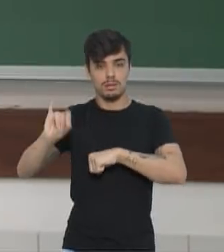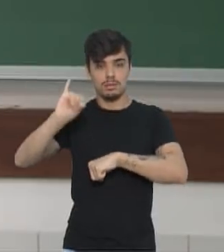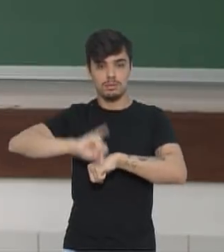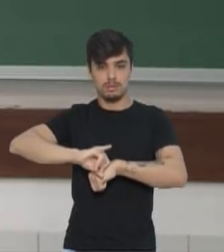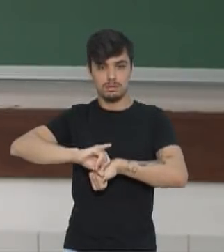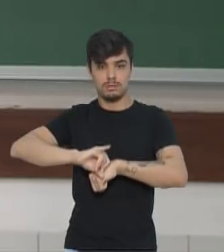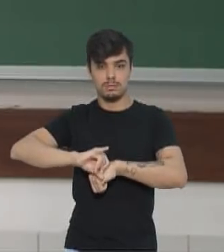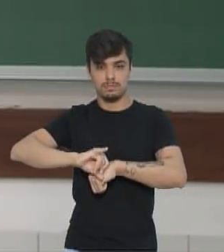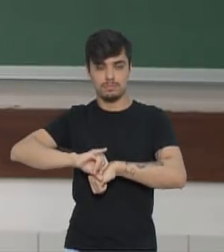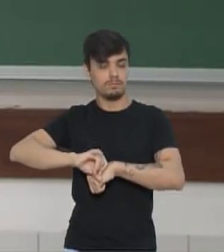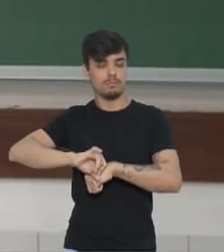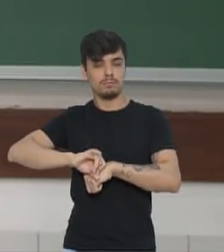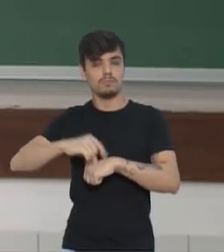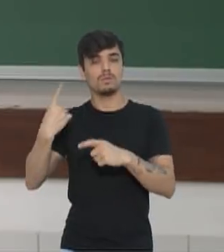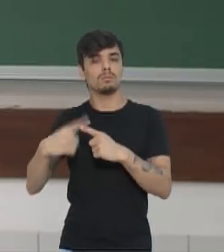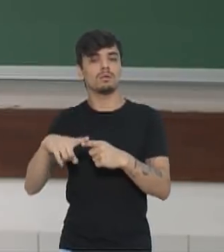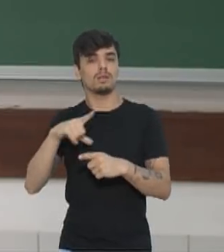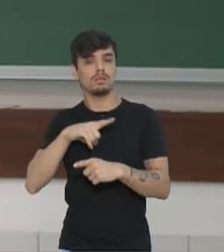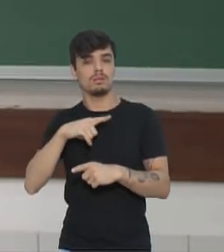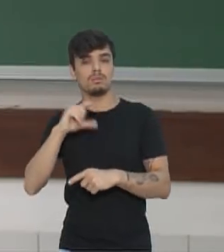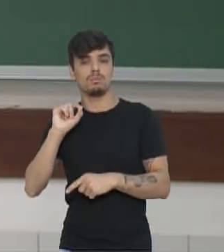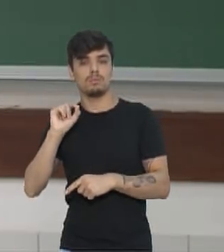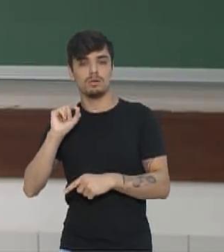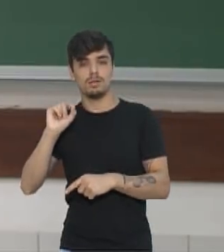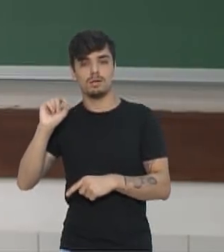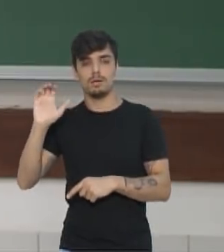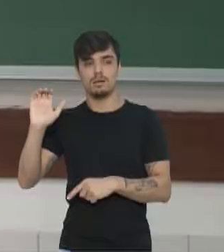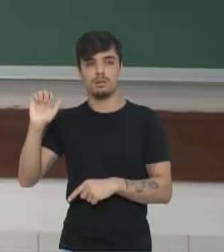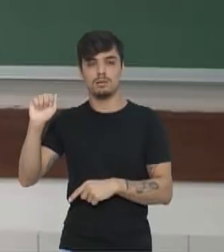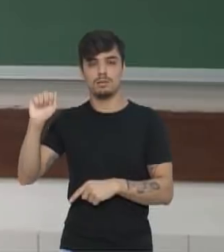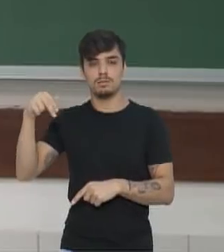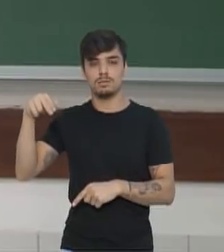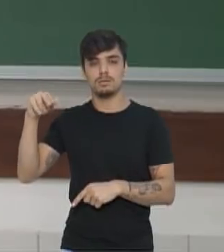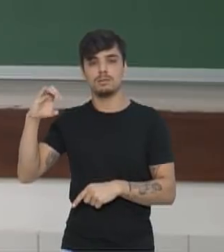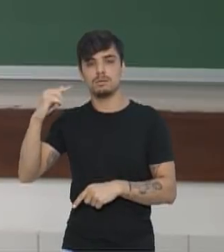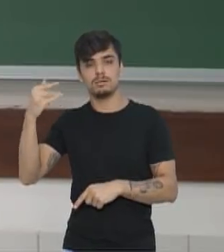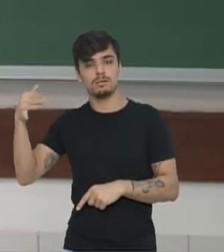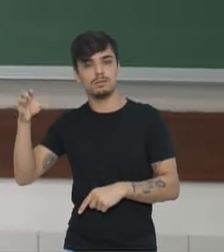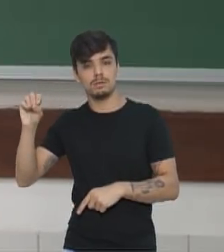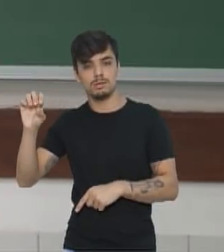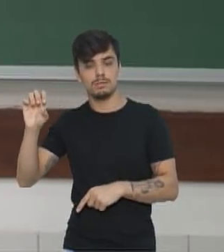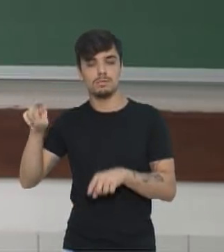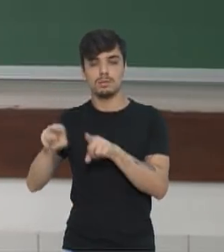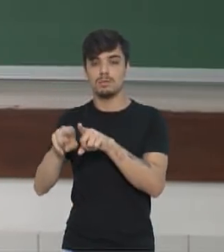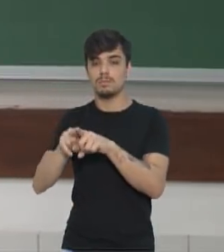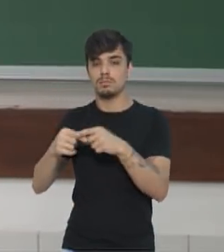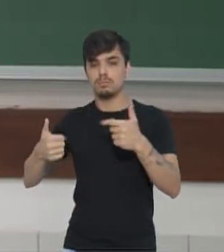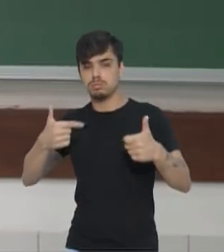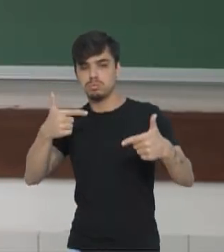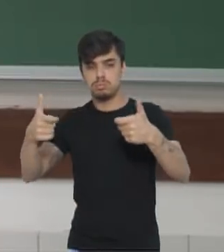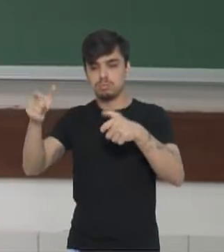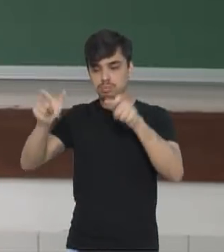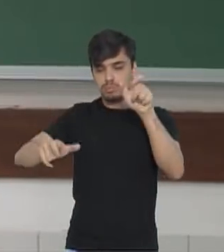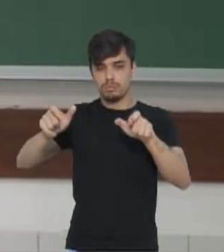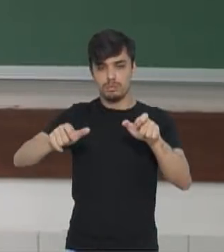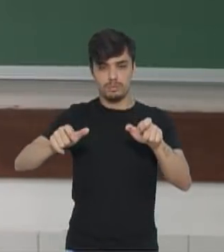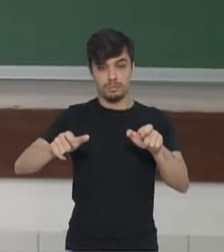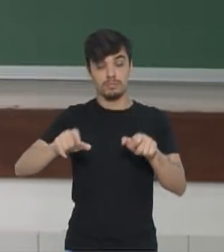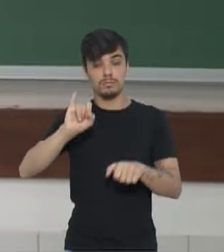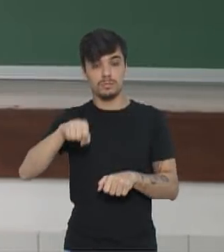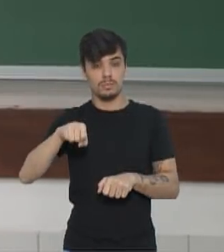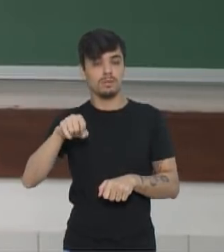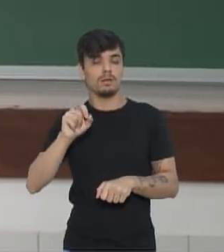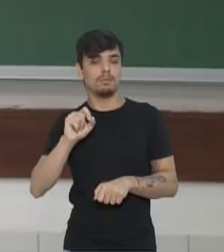Os anciãos e os guerreiros. Geralmente, quando eles precisavam tomar alguma decisão importante, você fazia uma reunião com